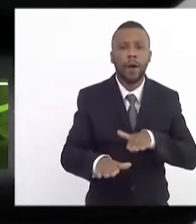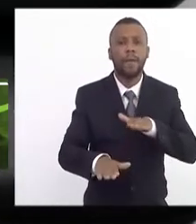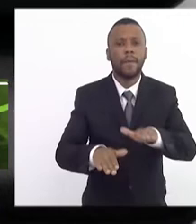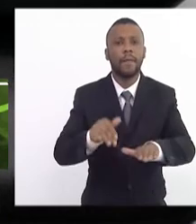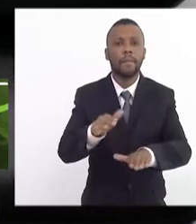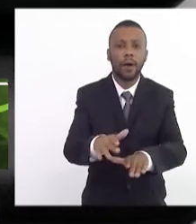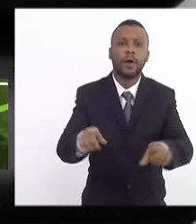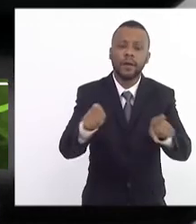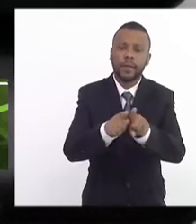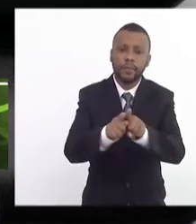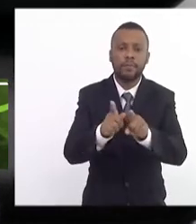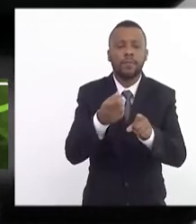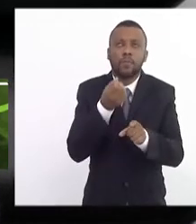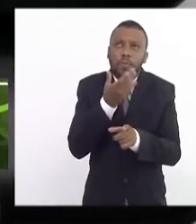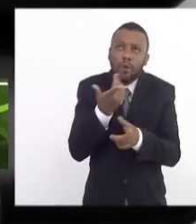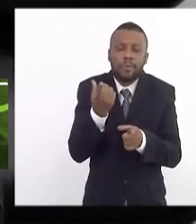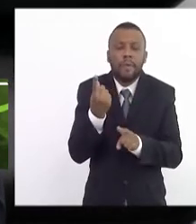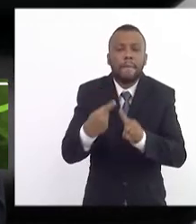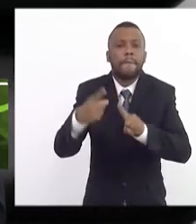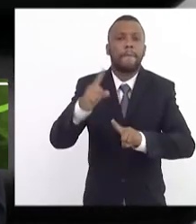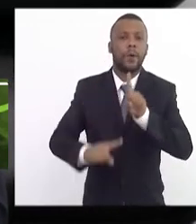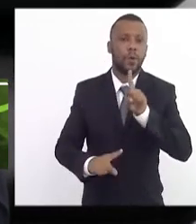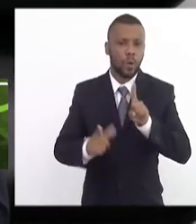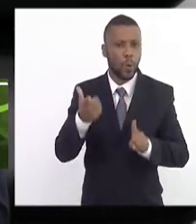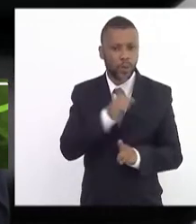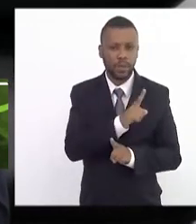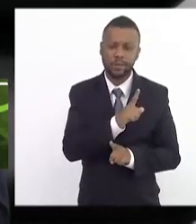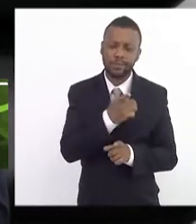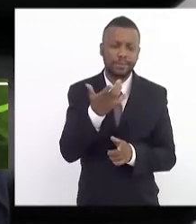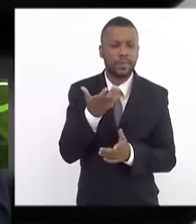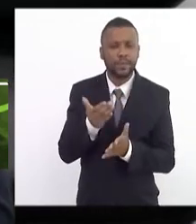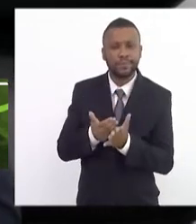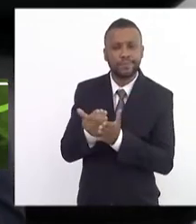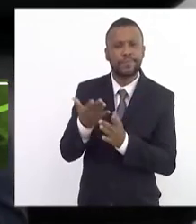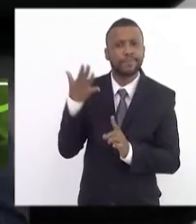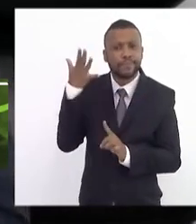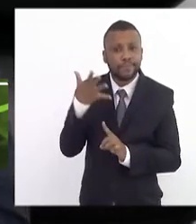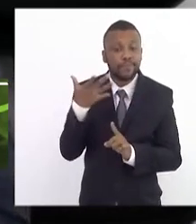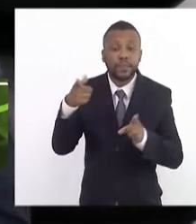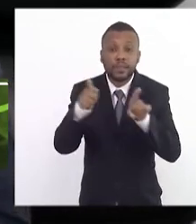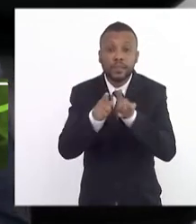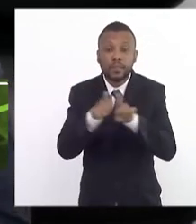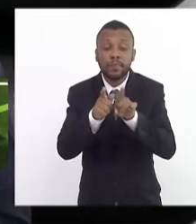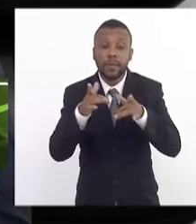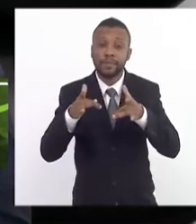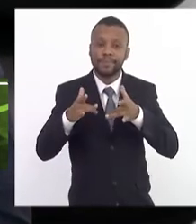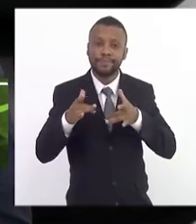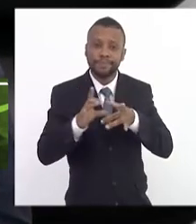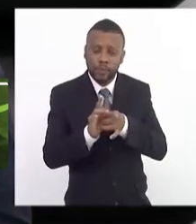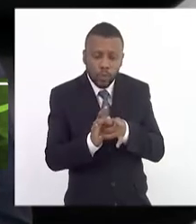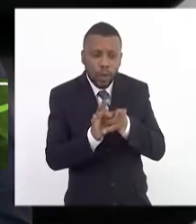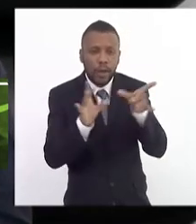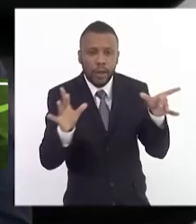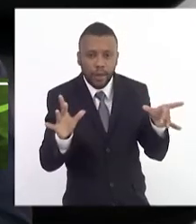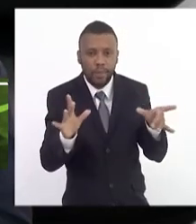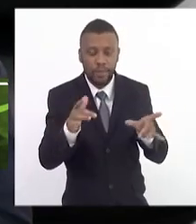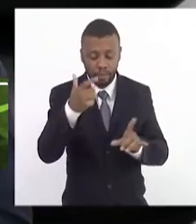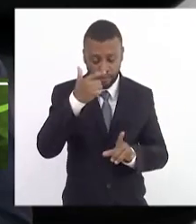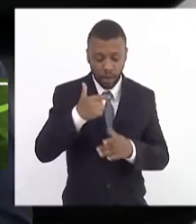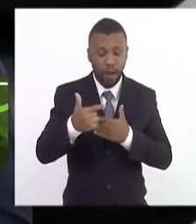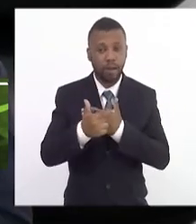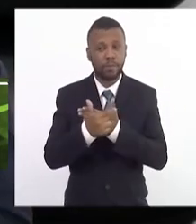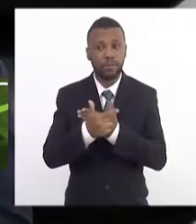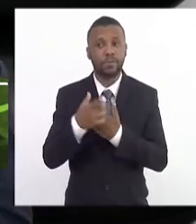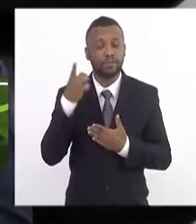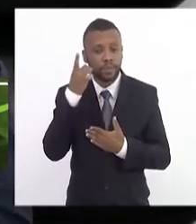bem exitoso. Né, eu queria só fazer essa fala inicial aqui, me colocar à disposição para, na qualidade de deputado e